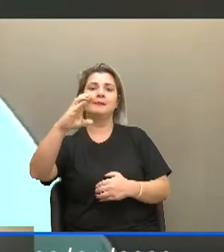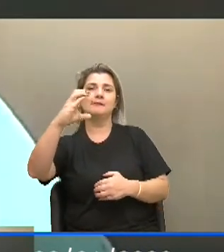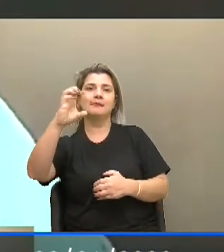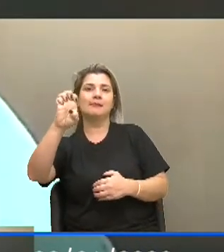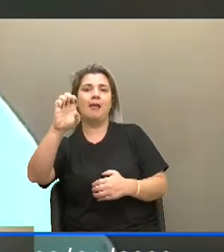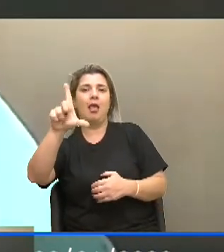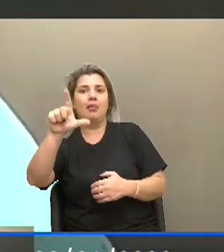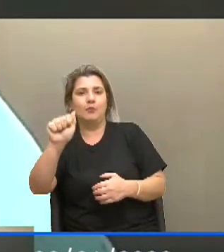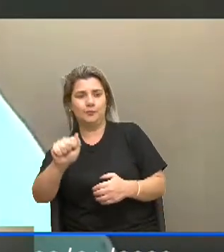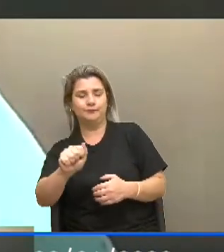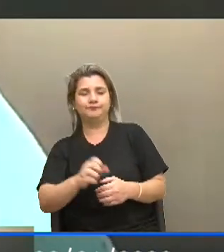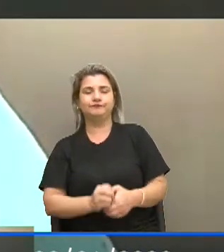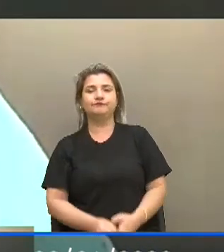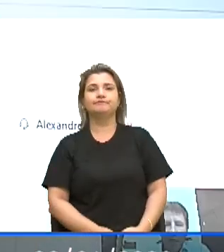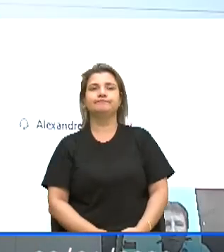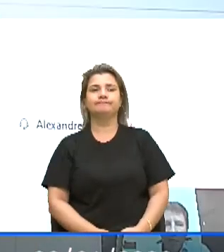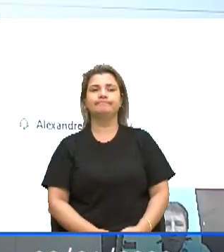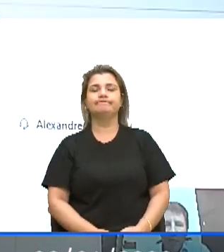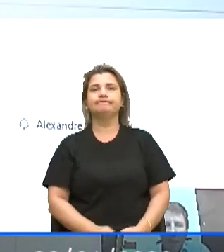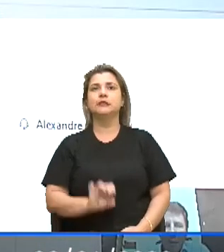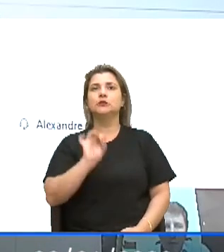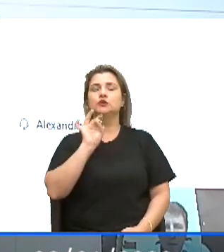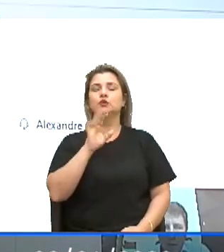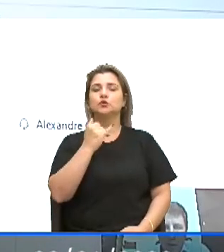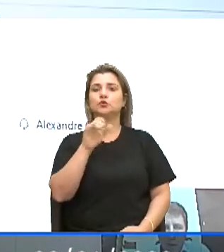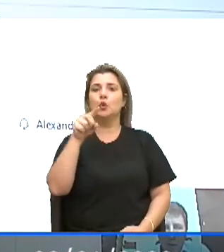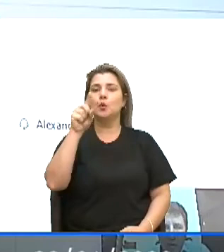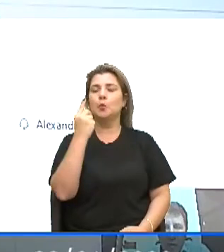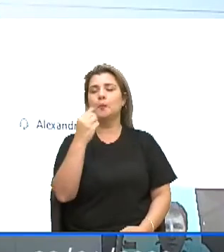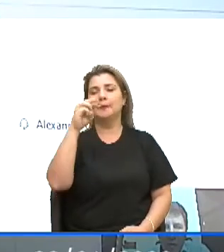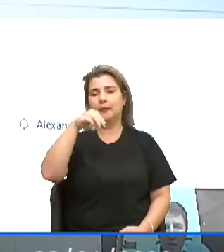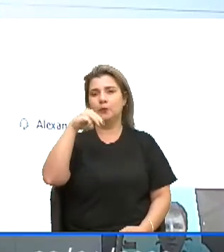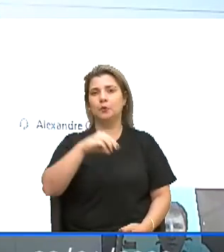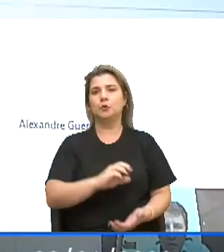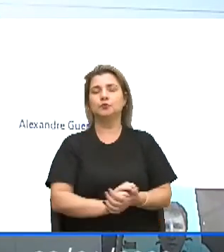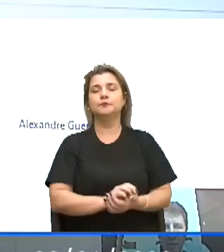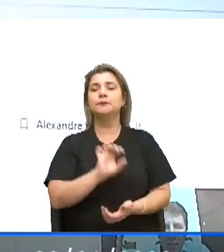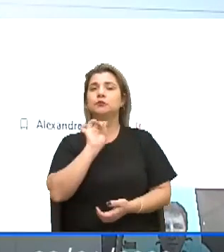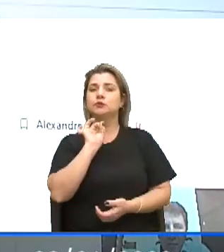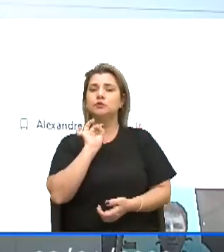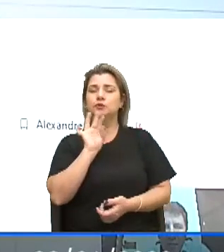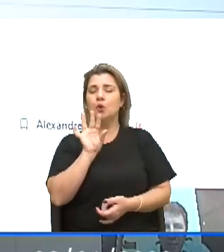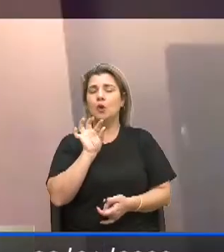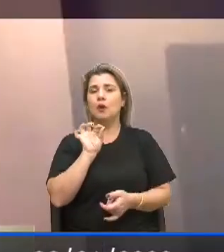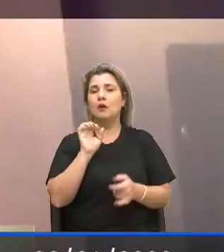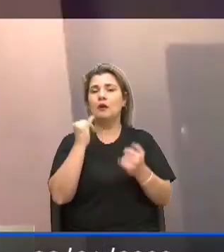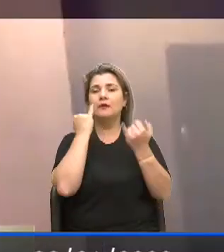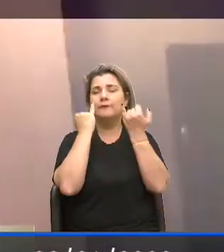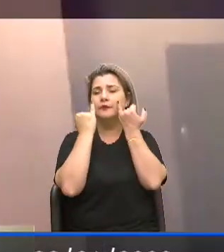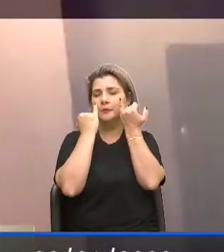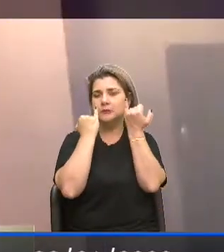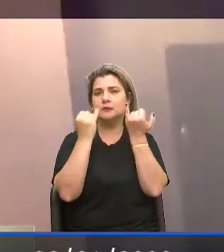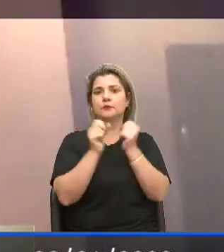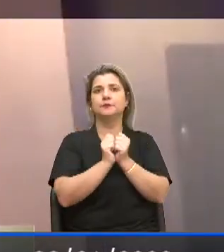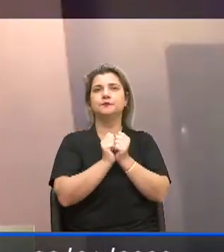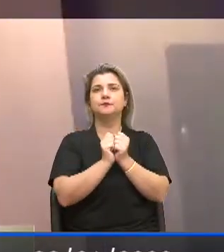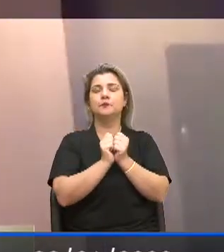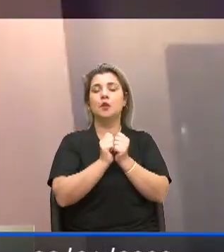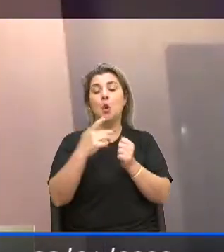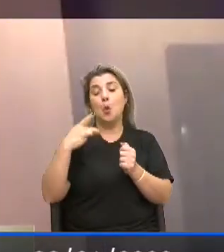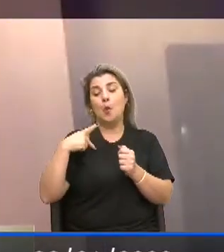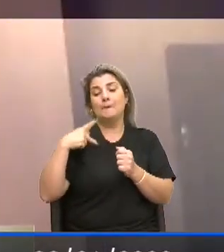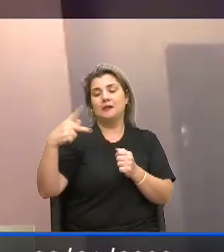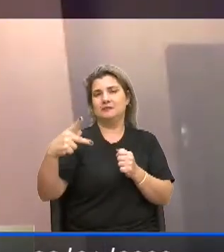permite, Pepe Vargas, só um minutinho. Oi, deputado Pepe. Só para me desincumbir aqui de uma solicitação. O presidente